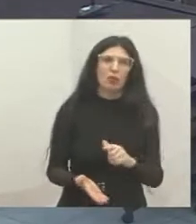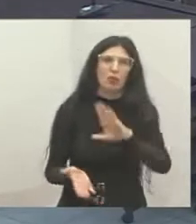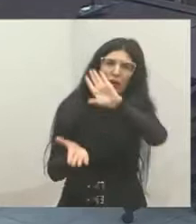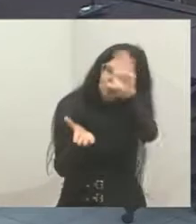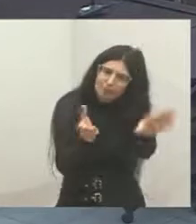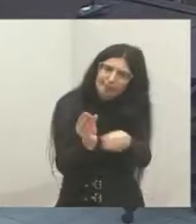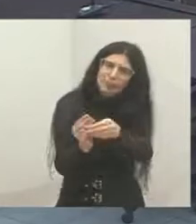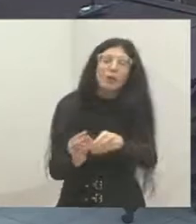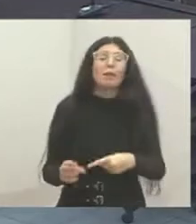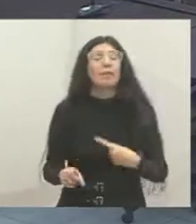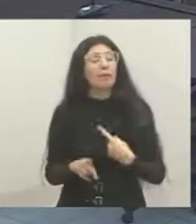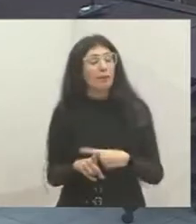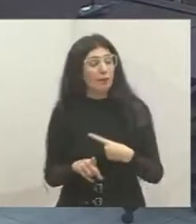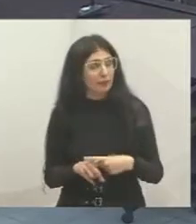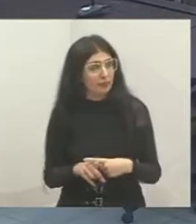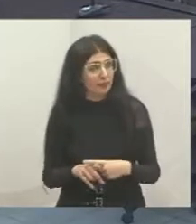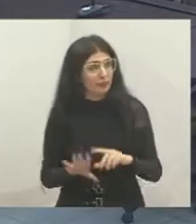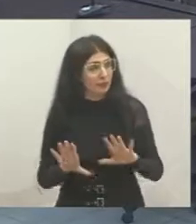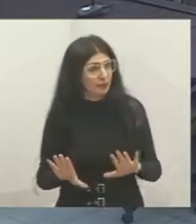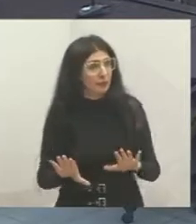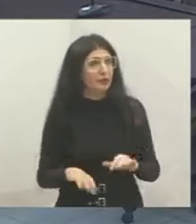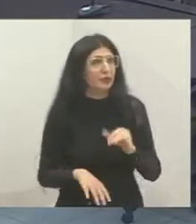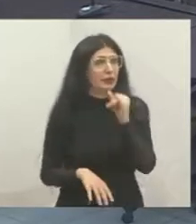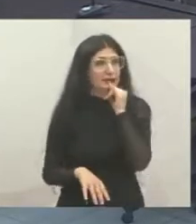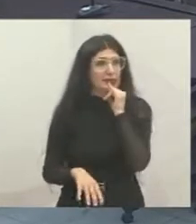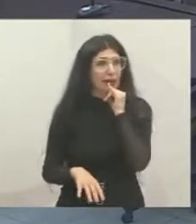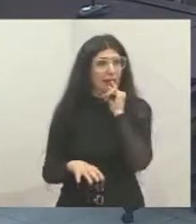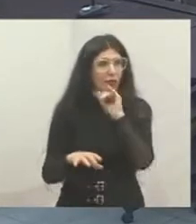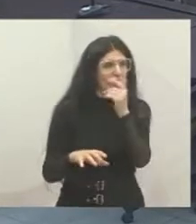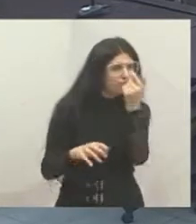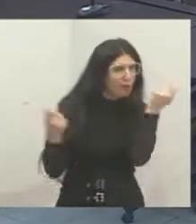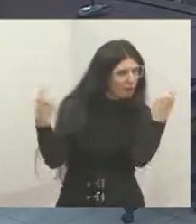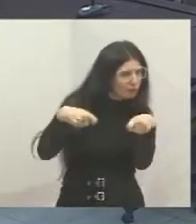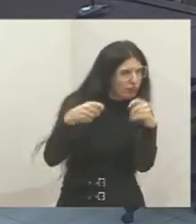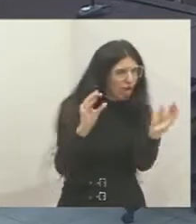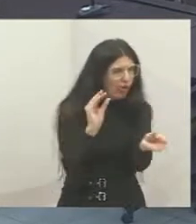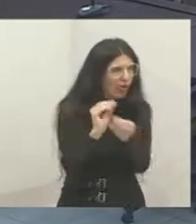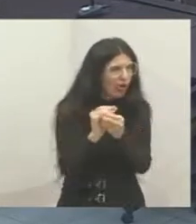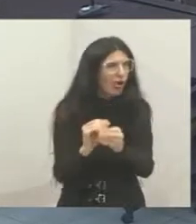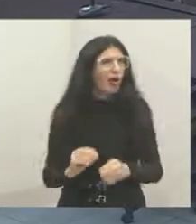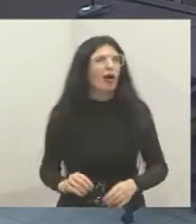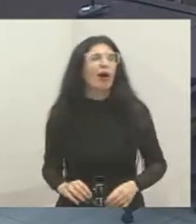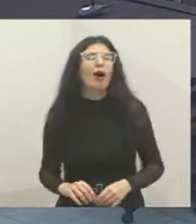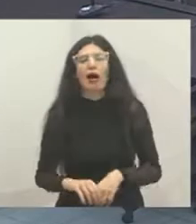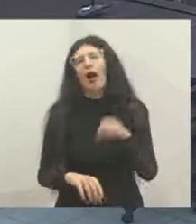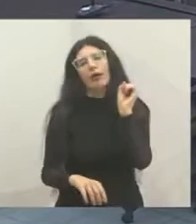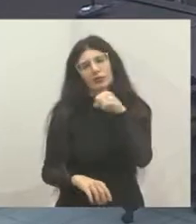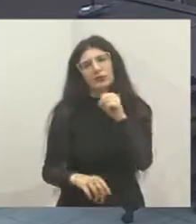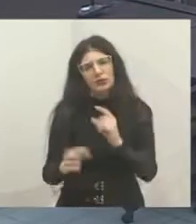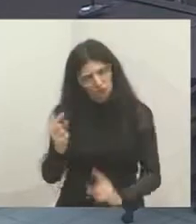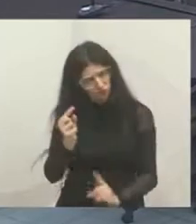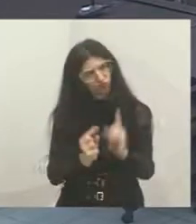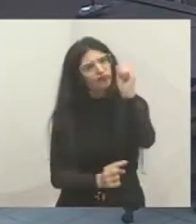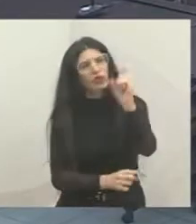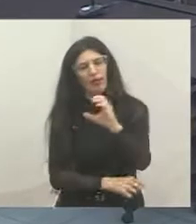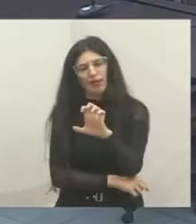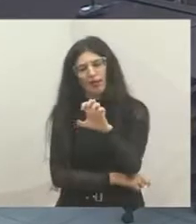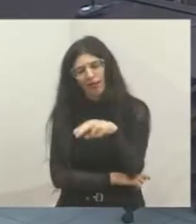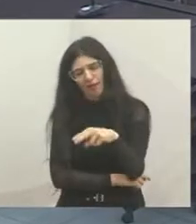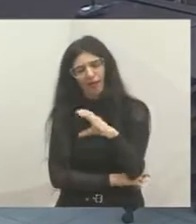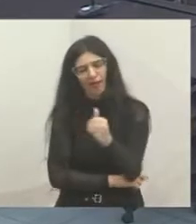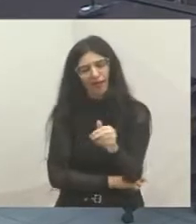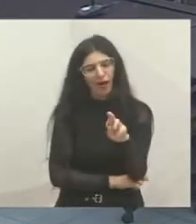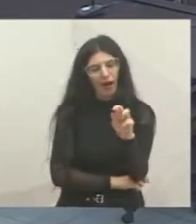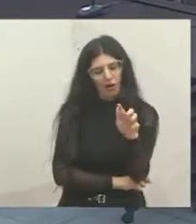inserção. Porque se fosse sim uma forma que tivesse que colocar, ela teria a sua classificação lá em cima no pessoal em cargos, né, que no momento não